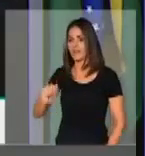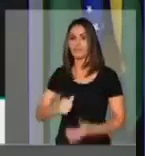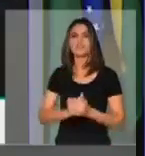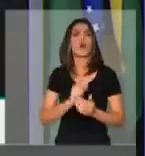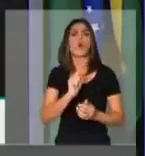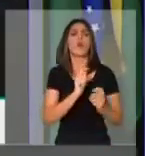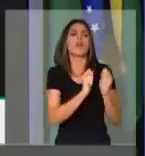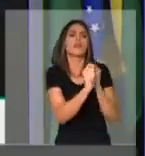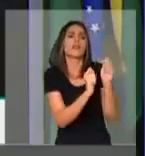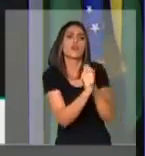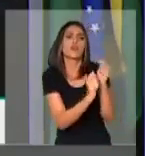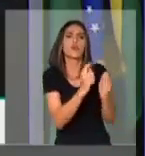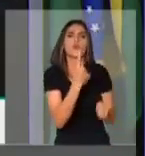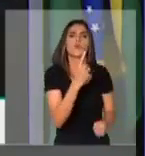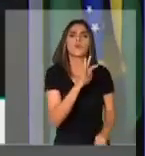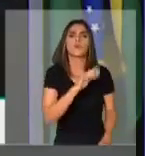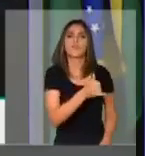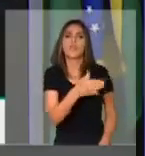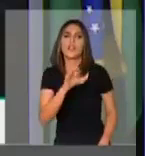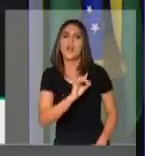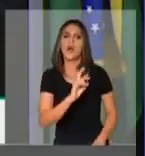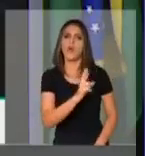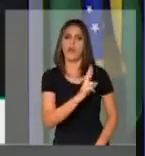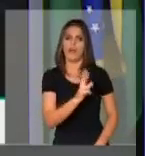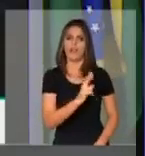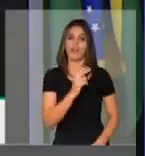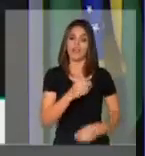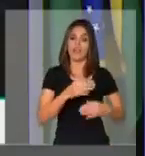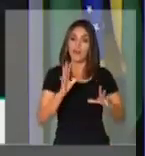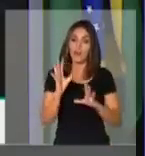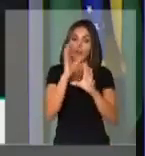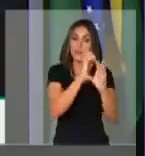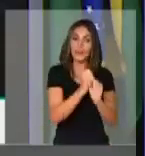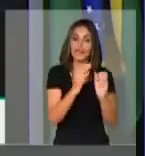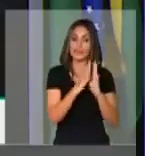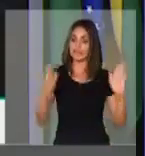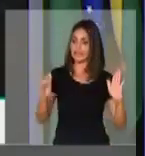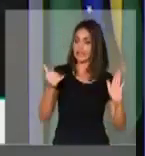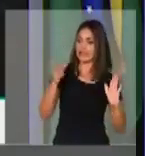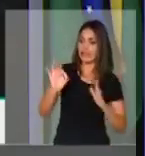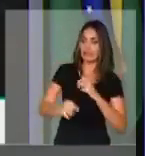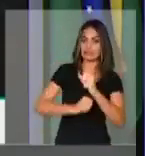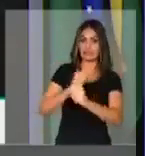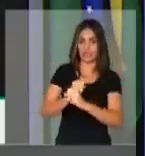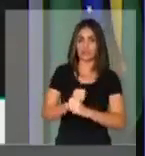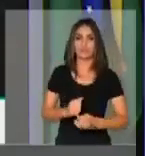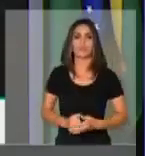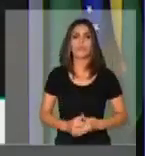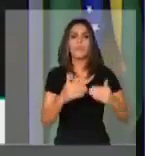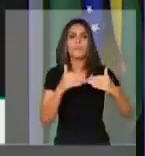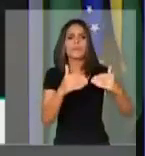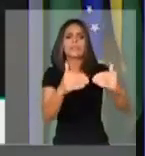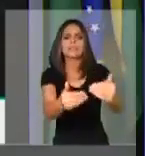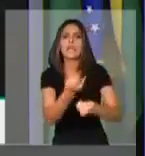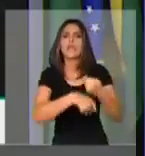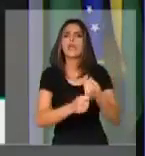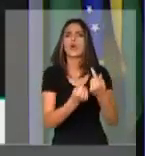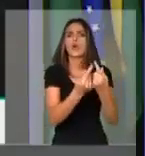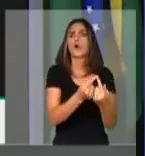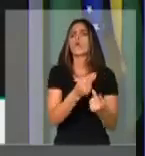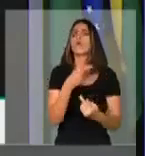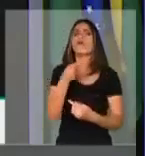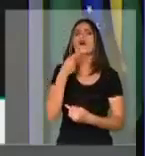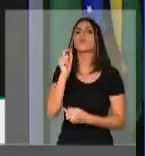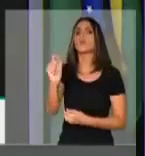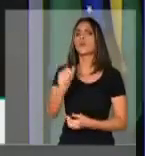mais de R$1 trilhão em 10 anos. De acordo com o Ministério da Economia, o impacto da PEC nos